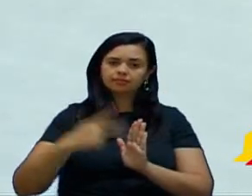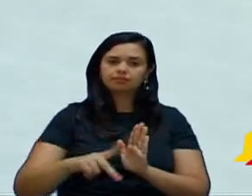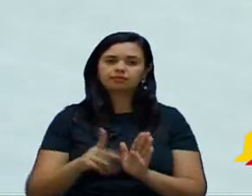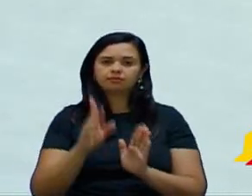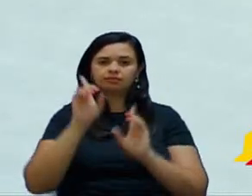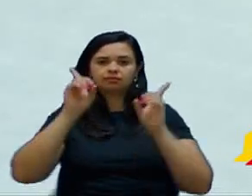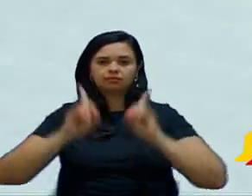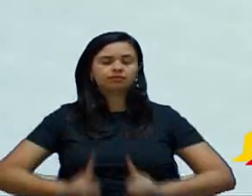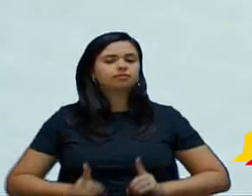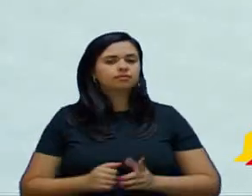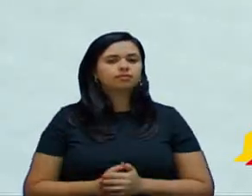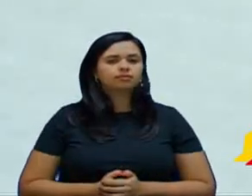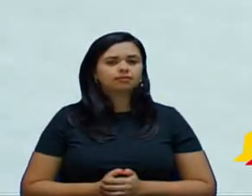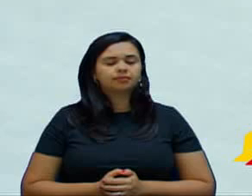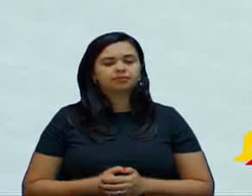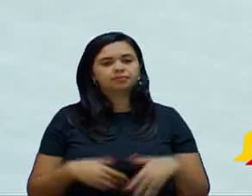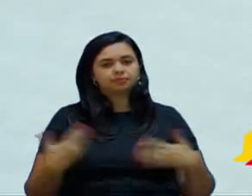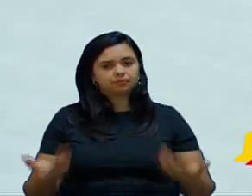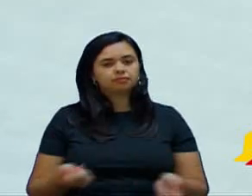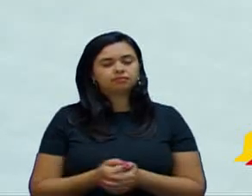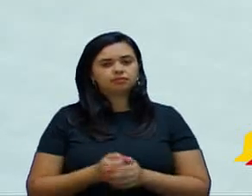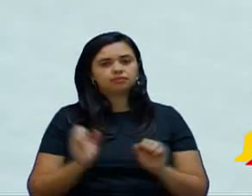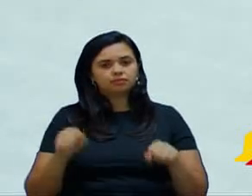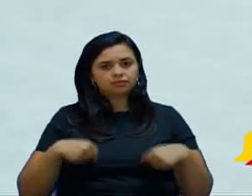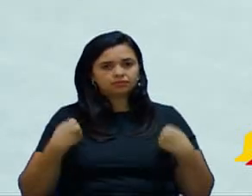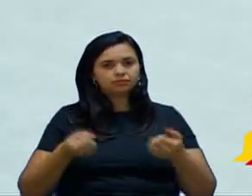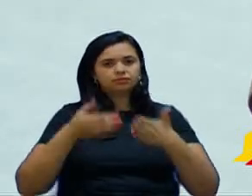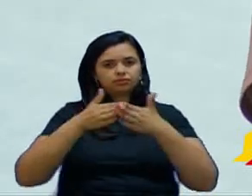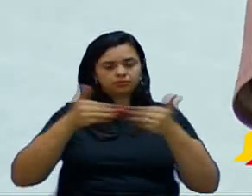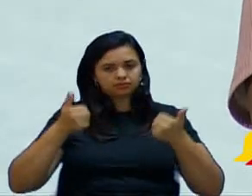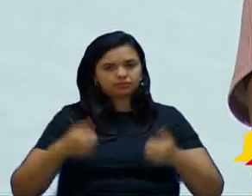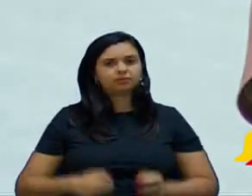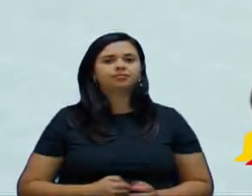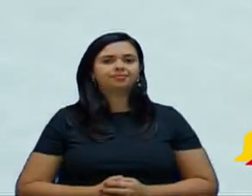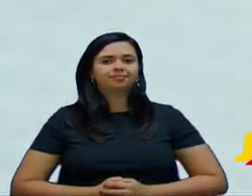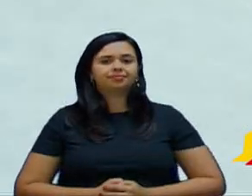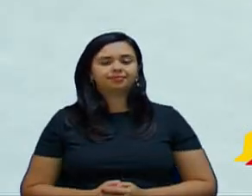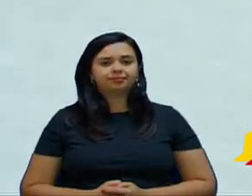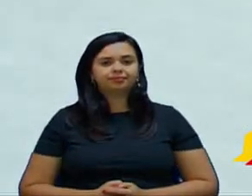especial. Então, quero ressaltar aqui essa solicitação.